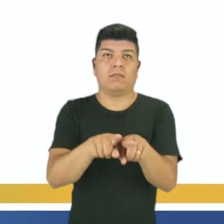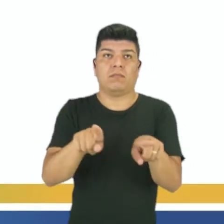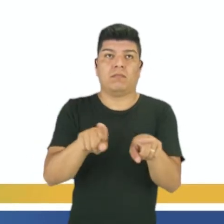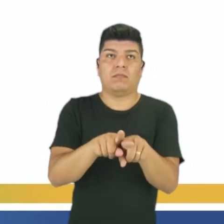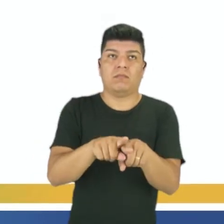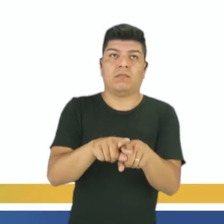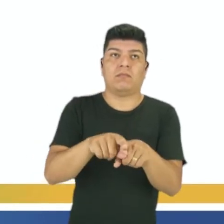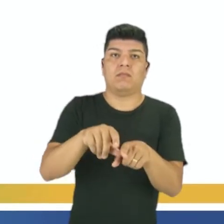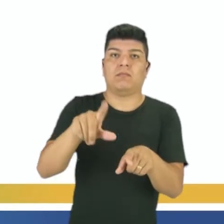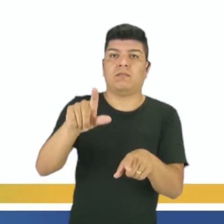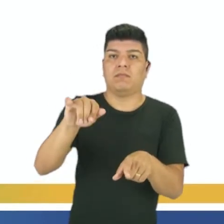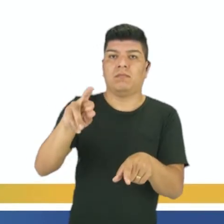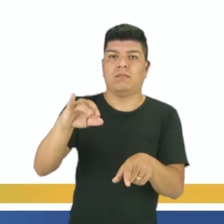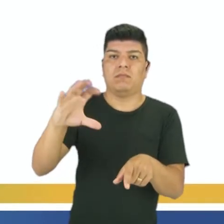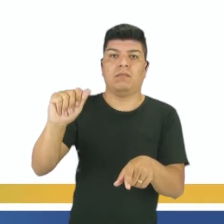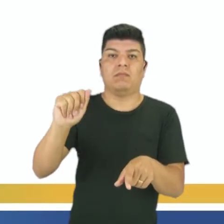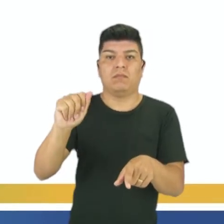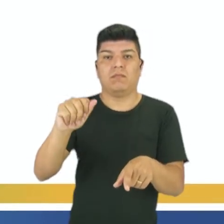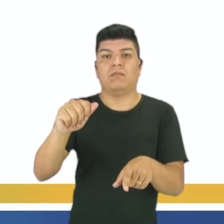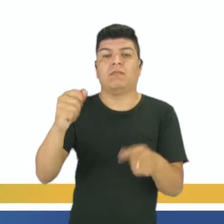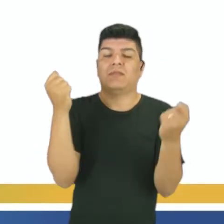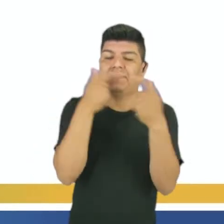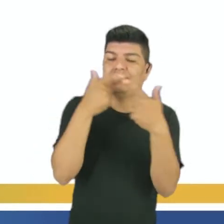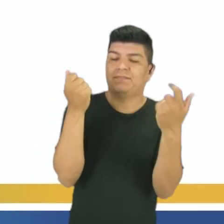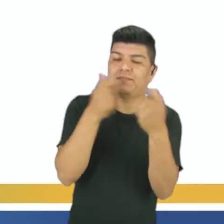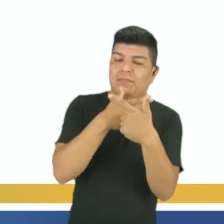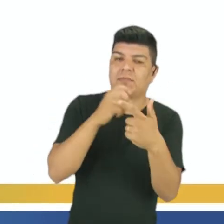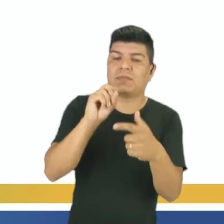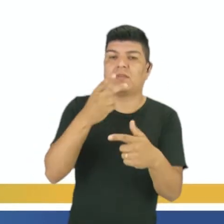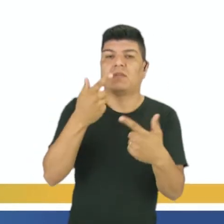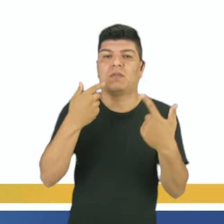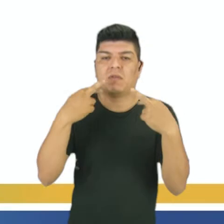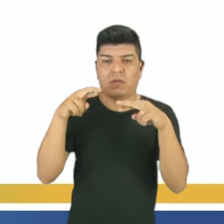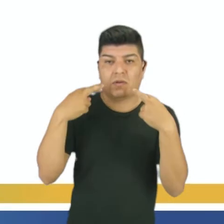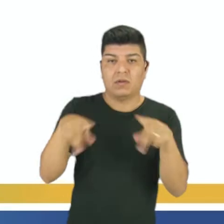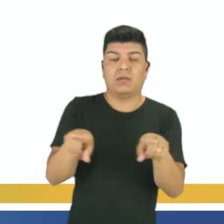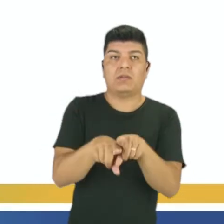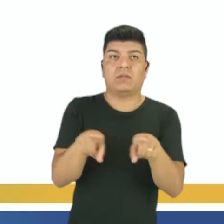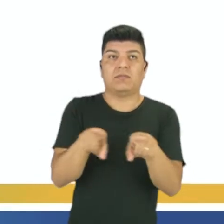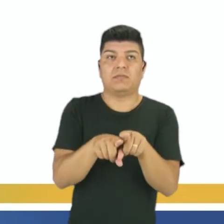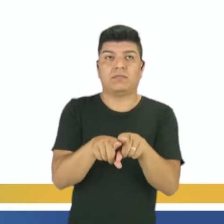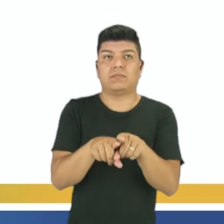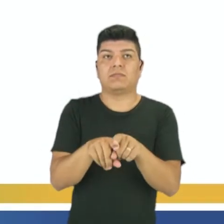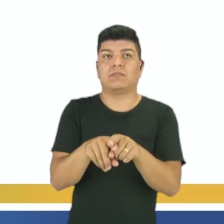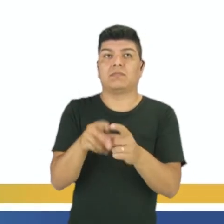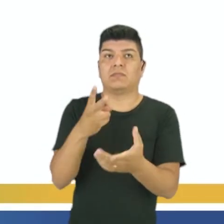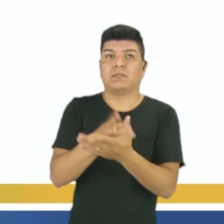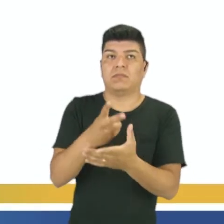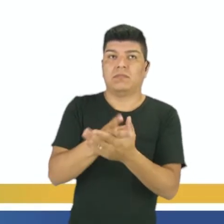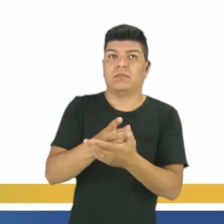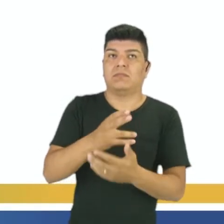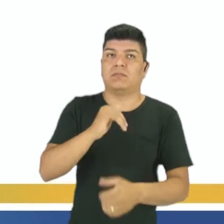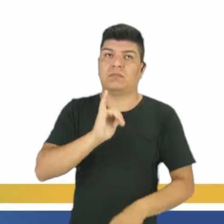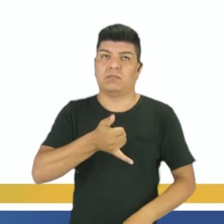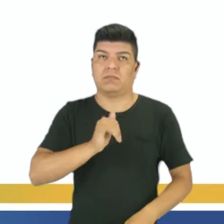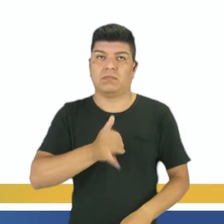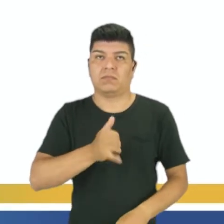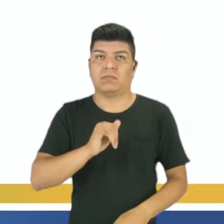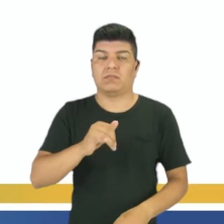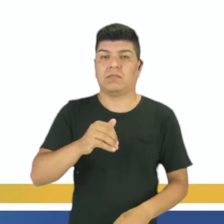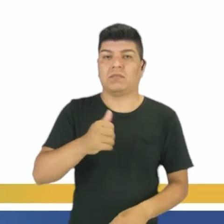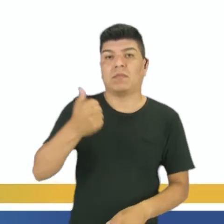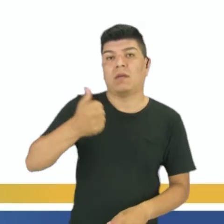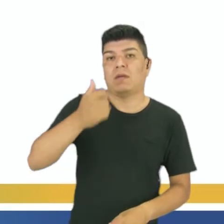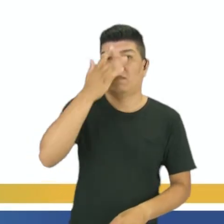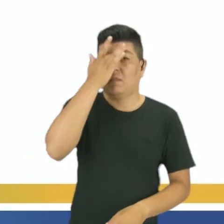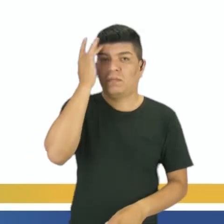ocasionalmente lírica, irônica, humorística ou crítica. Predominante do foco narrativo em